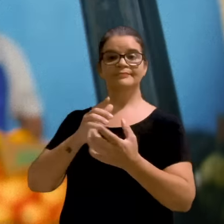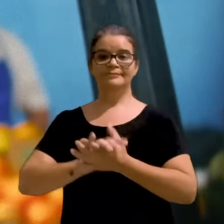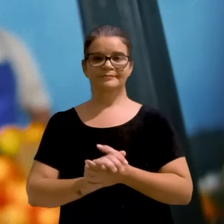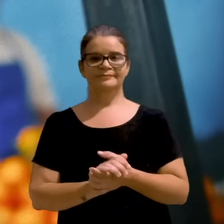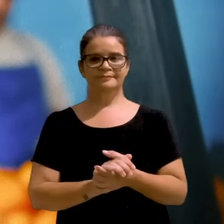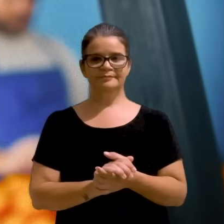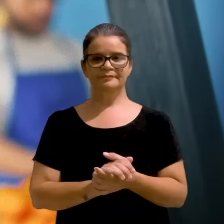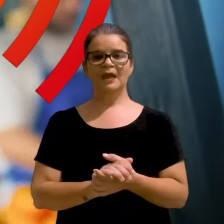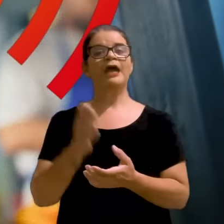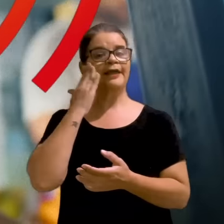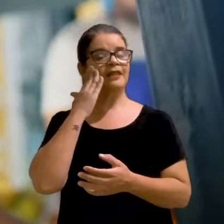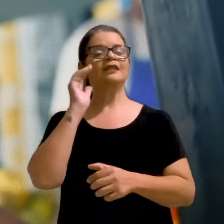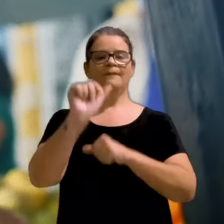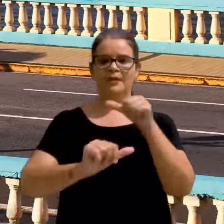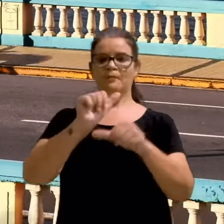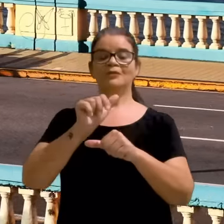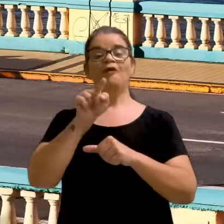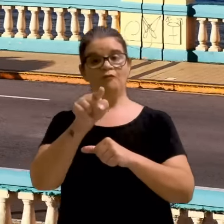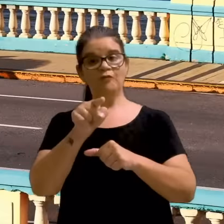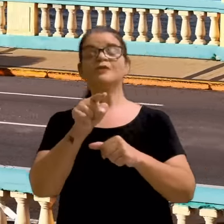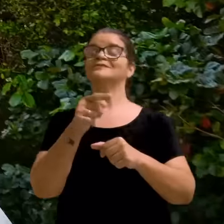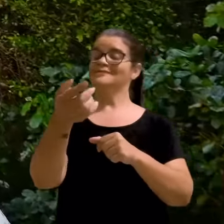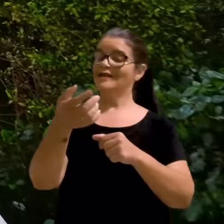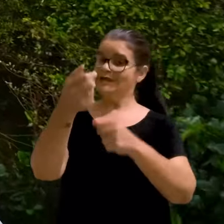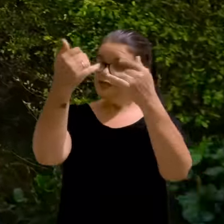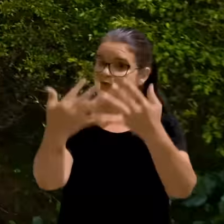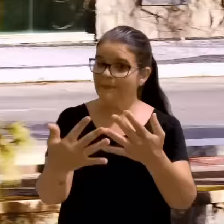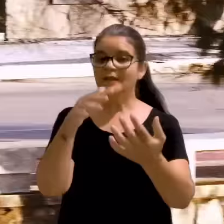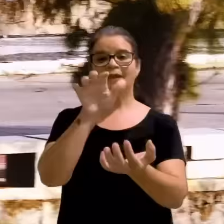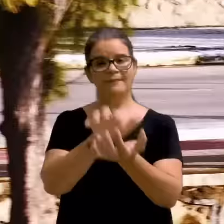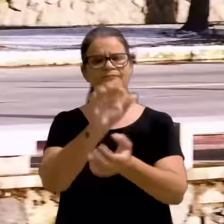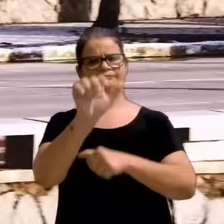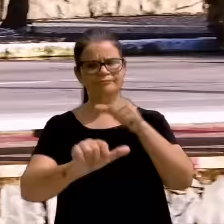um jovem chupa laranja. Ouvir para mudar. Você fala,